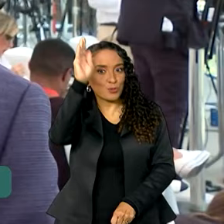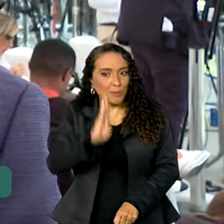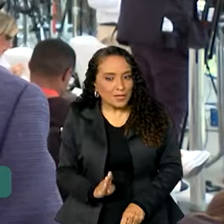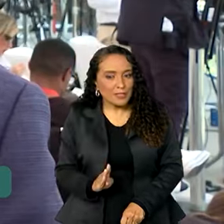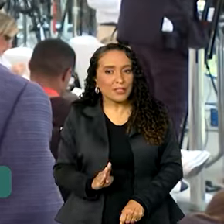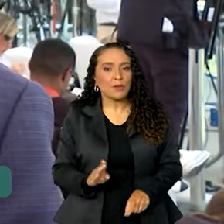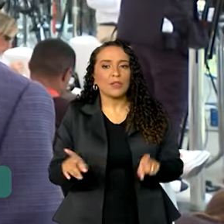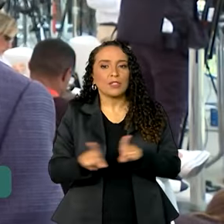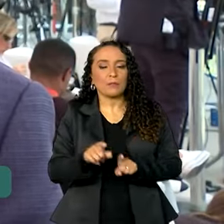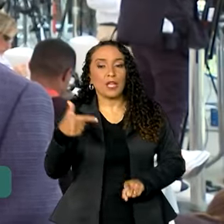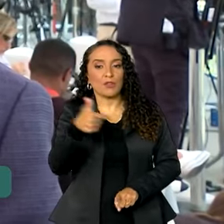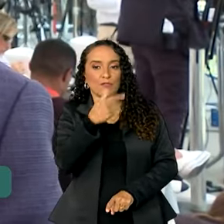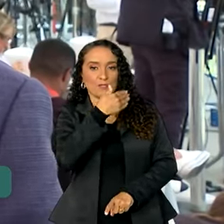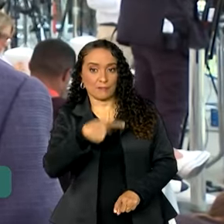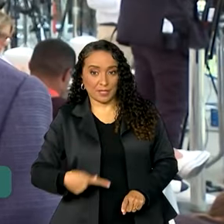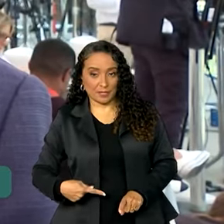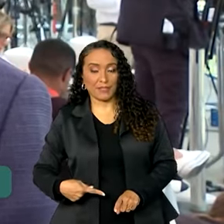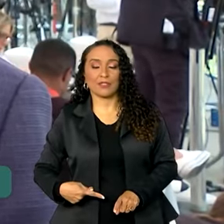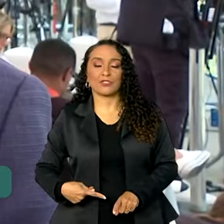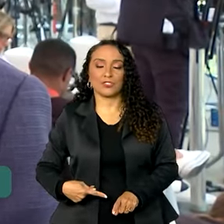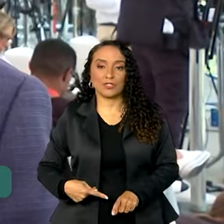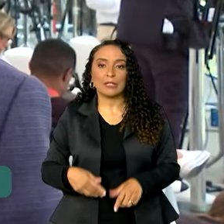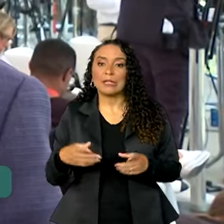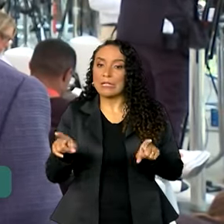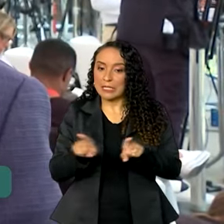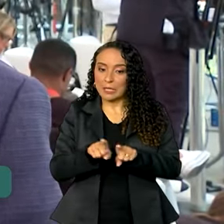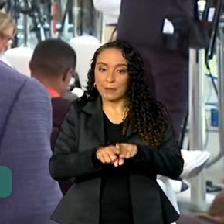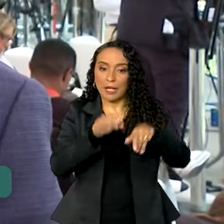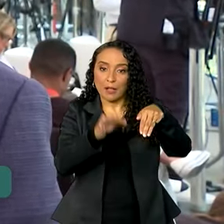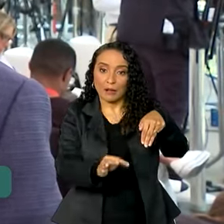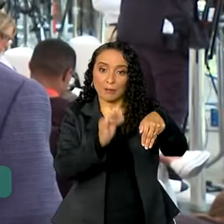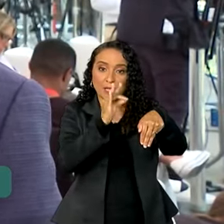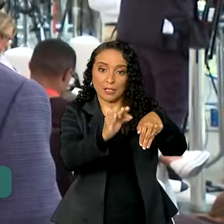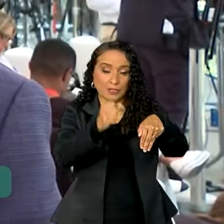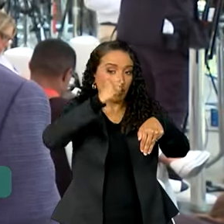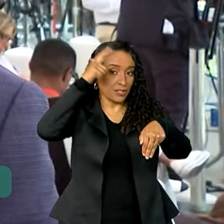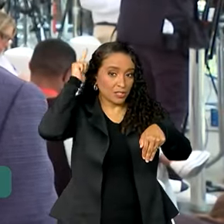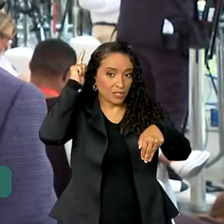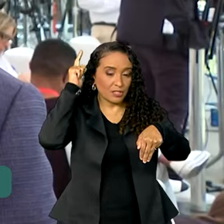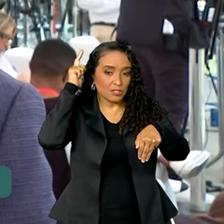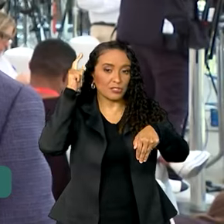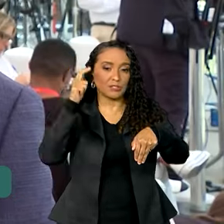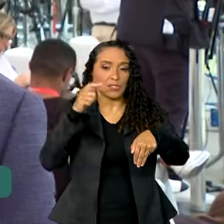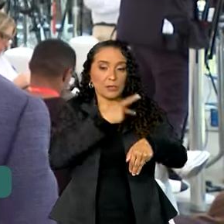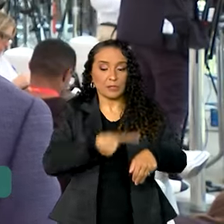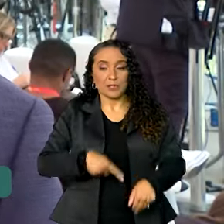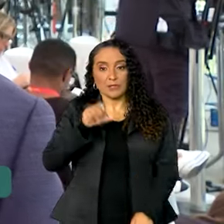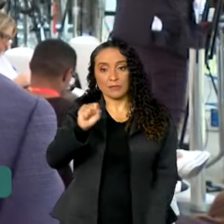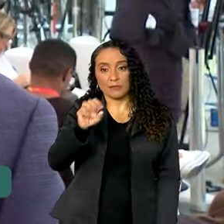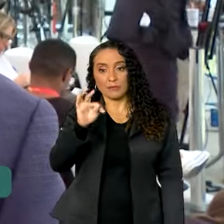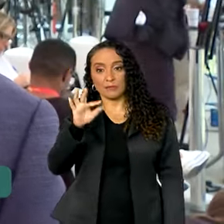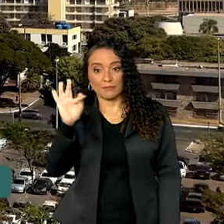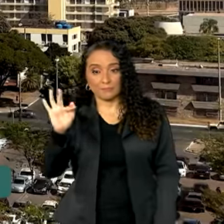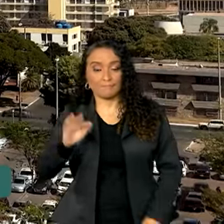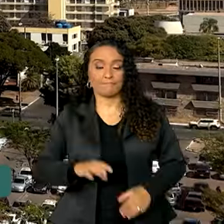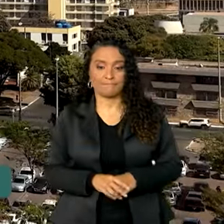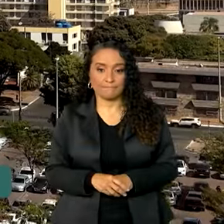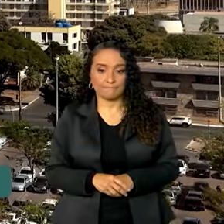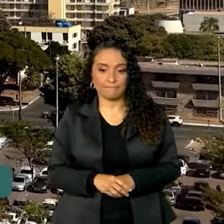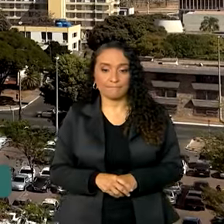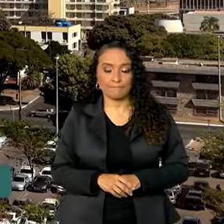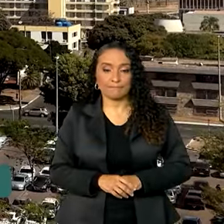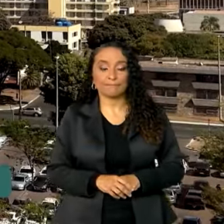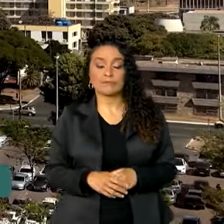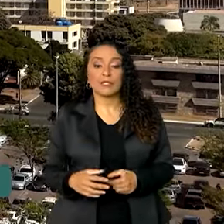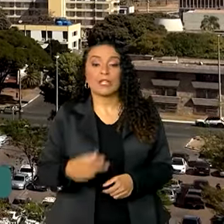o vice-presidente da República e também o ministro Alexandre de Moraes, presidente do Tribunal Superior Eleitoral. Segundo a